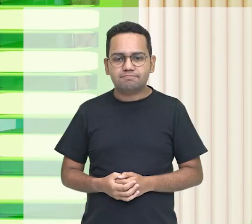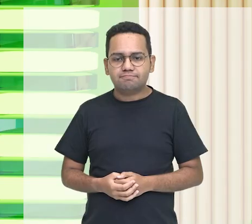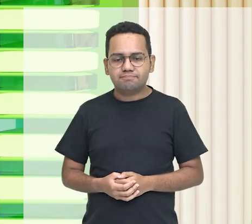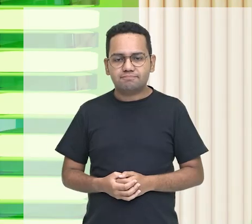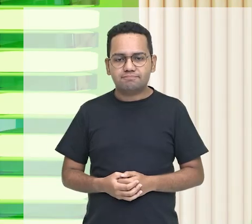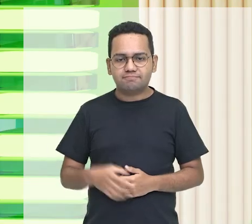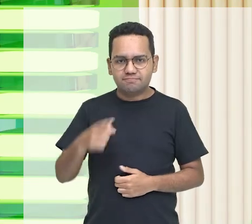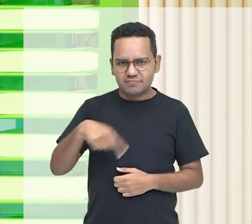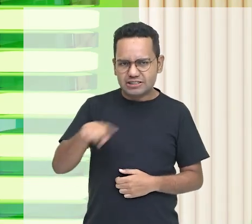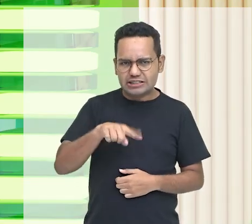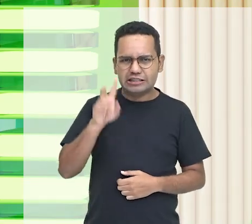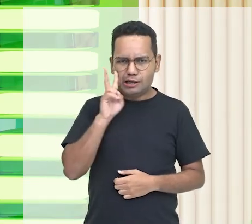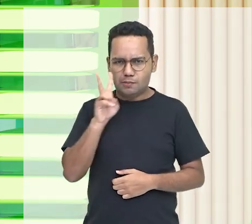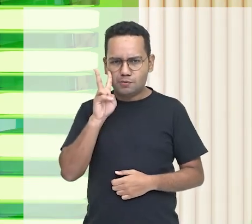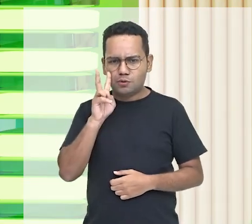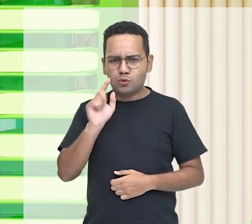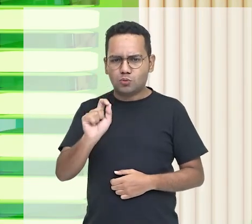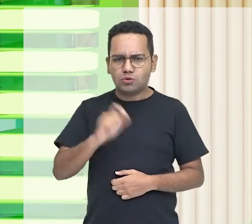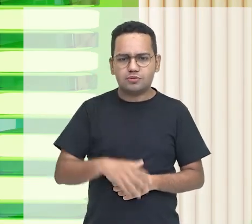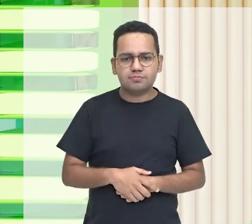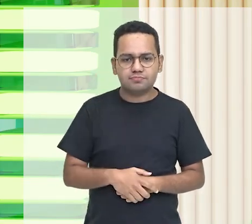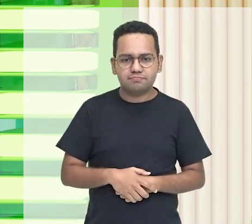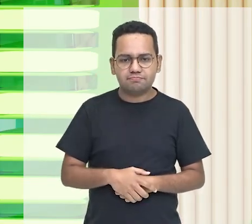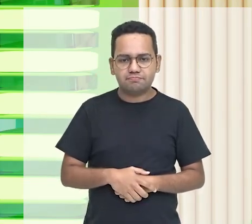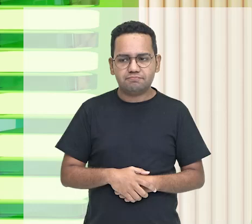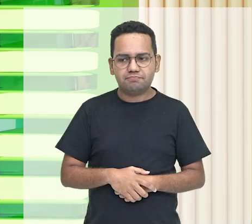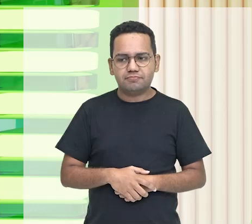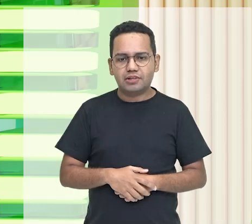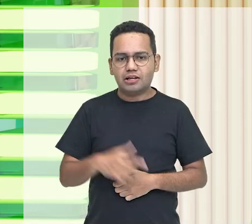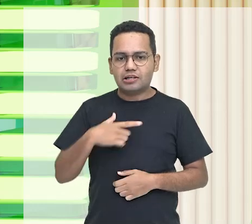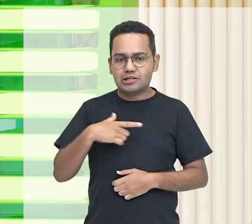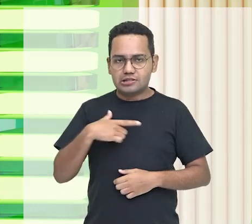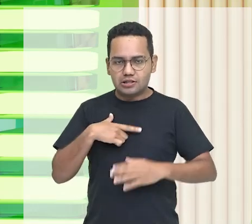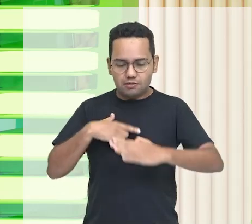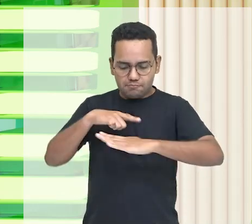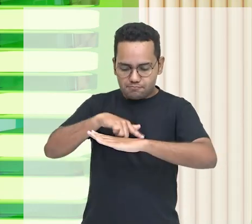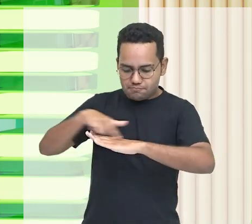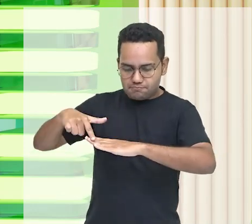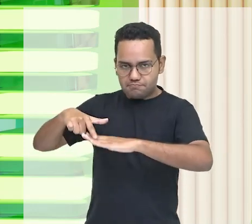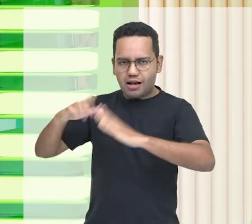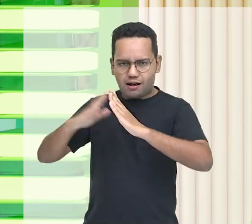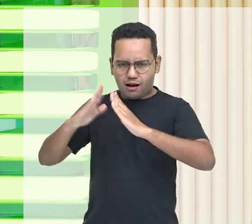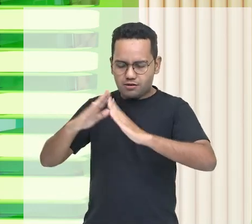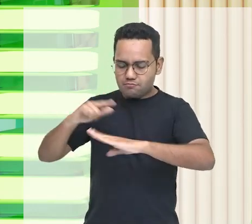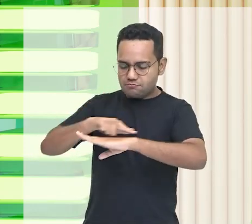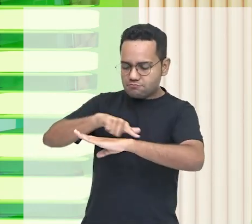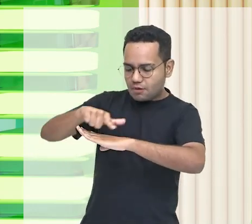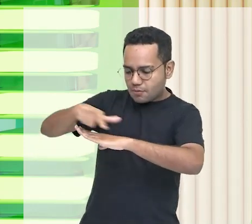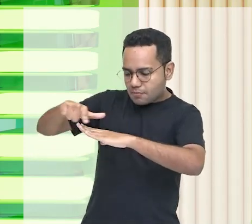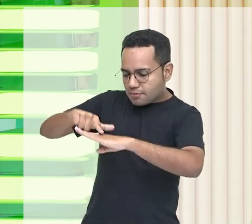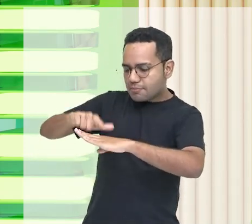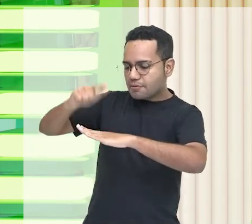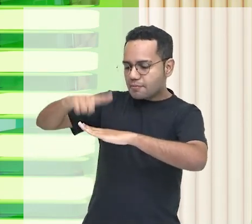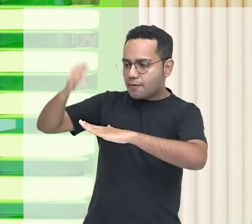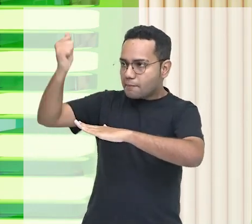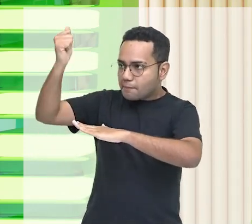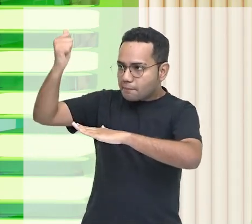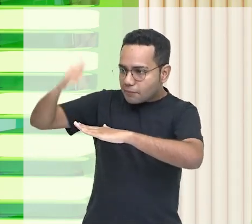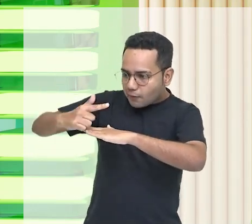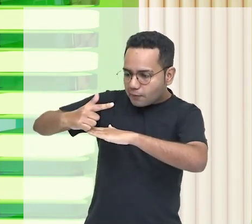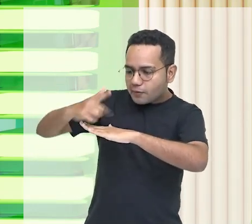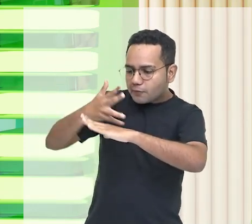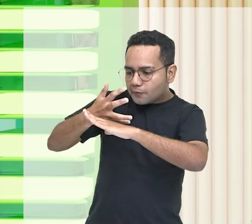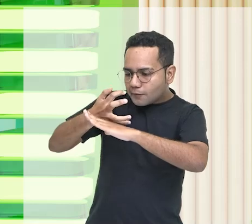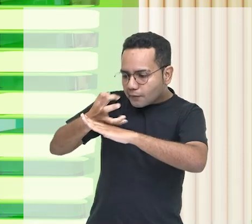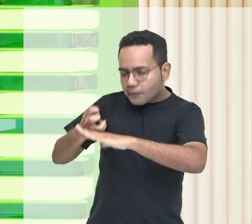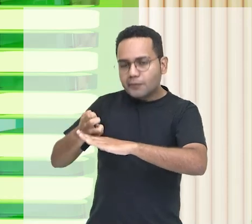Vocês lembram que ela vem do Sol e depois ela transporta aí para vários dispositivos. E